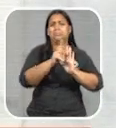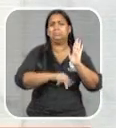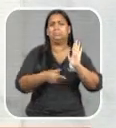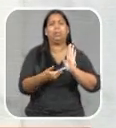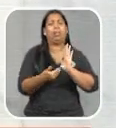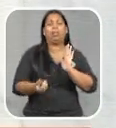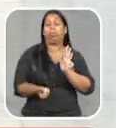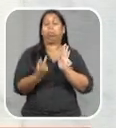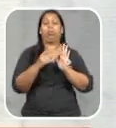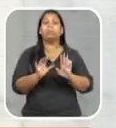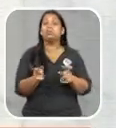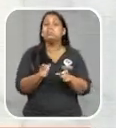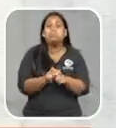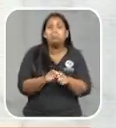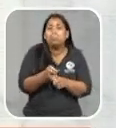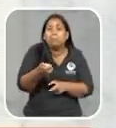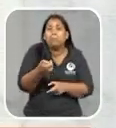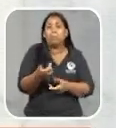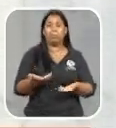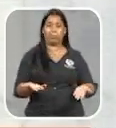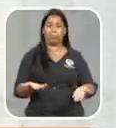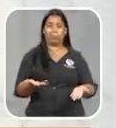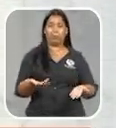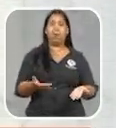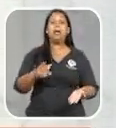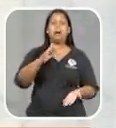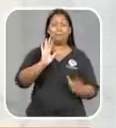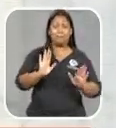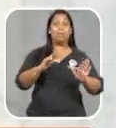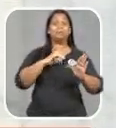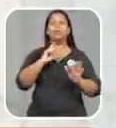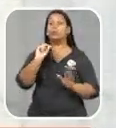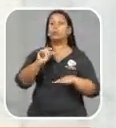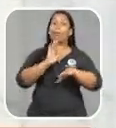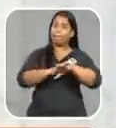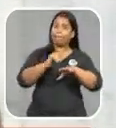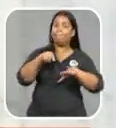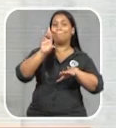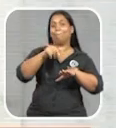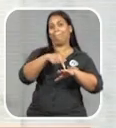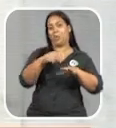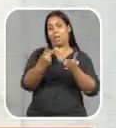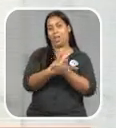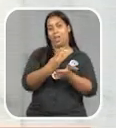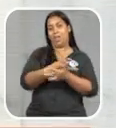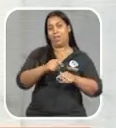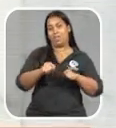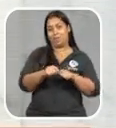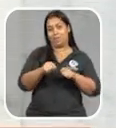essa prerrogativa não é do Poder Legislativo, mas não significa que a ideia seja ruim mais e que a